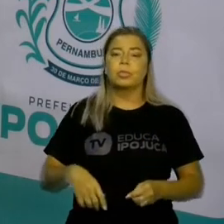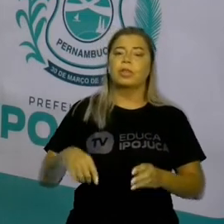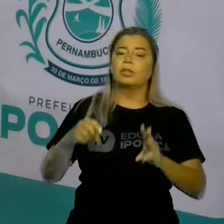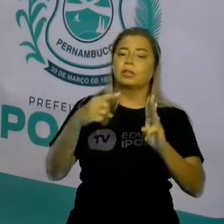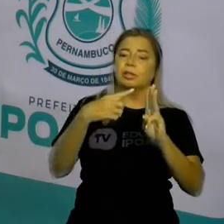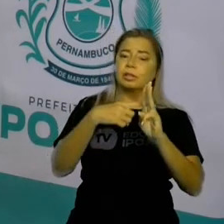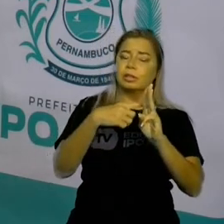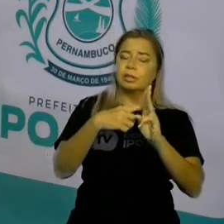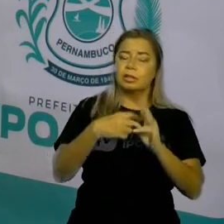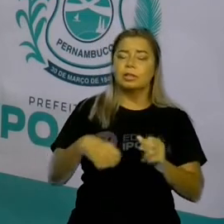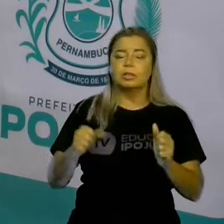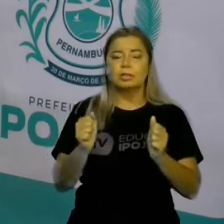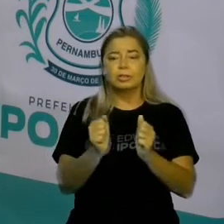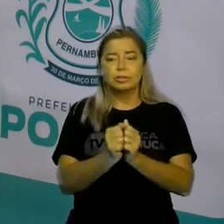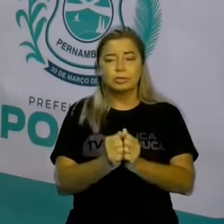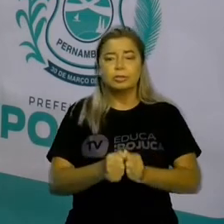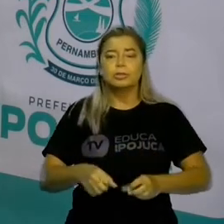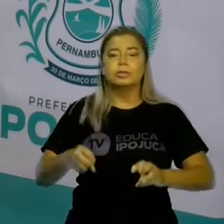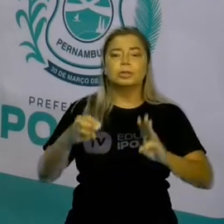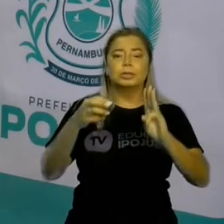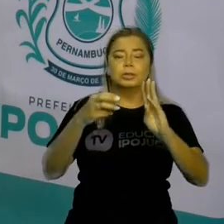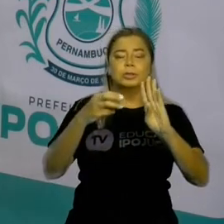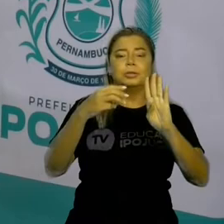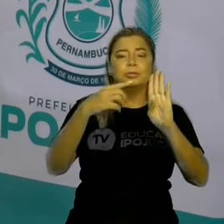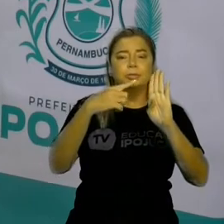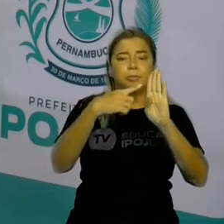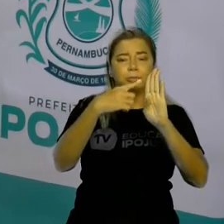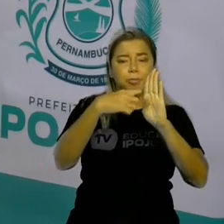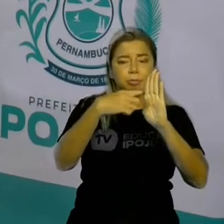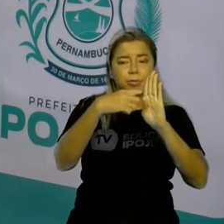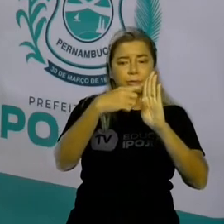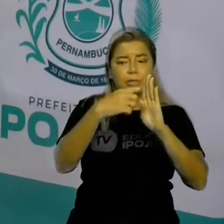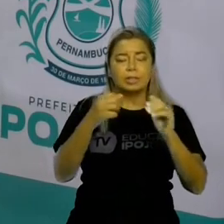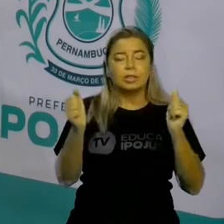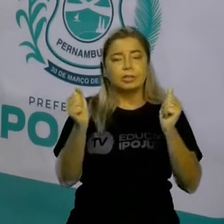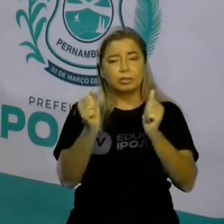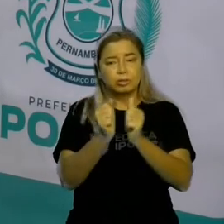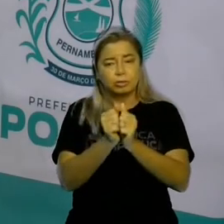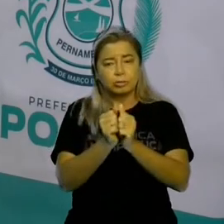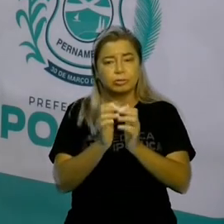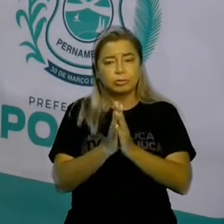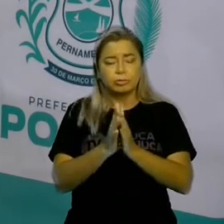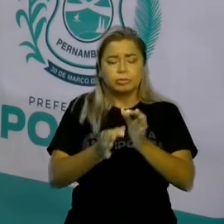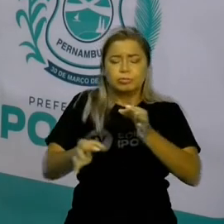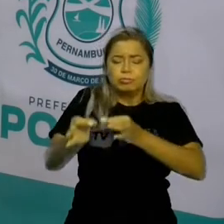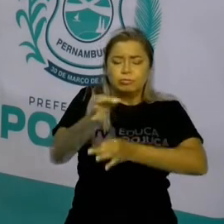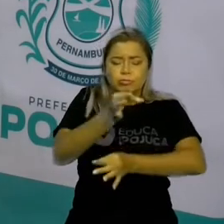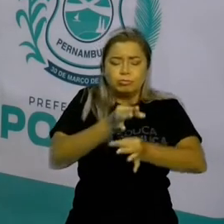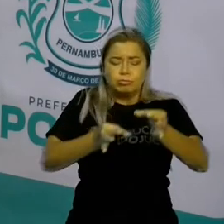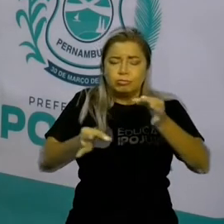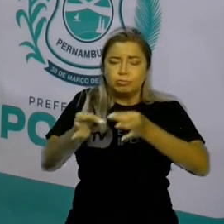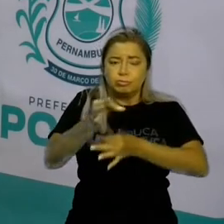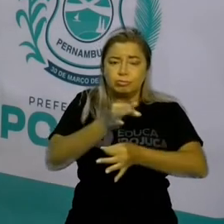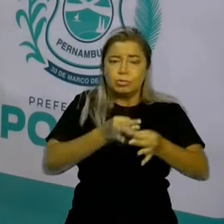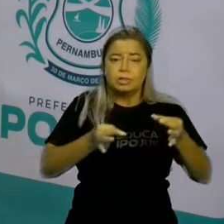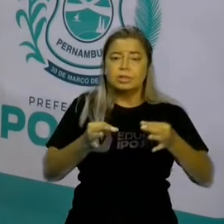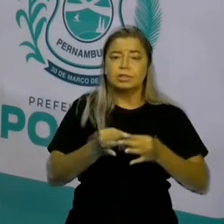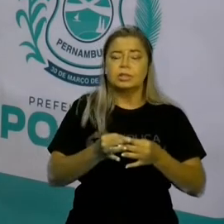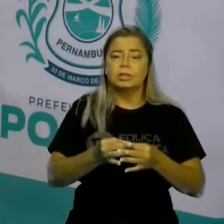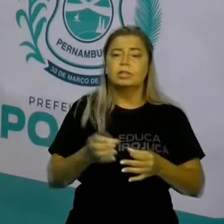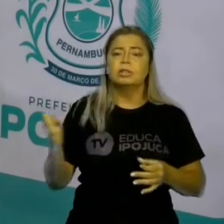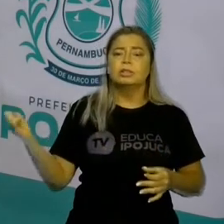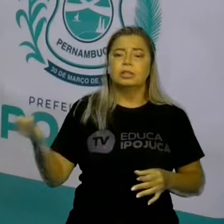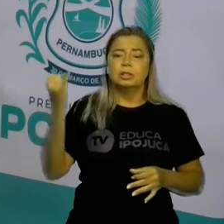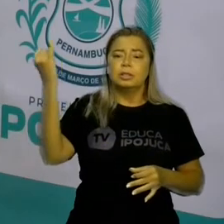com unidade de milhar e dezena de milhar com dezena de milhar. Essa organização é muito importante, porque eu só posso tirar de